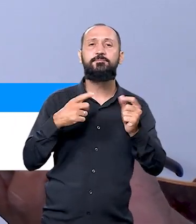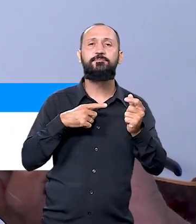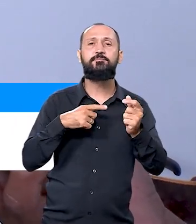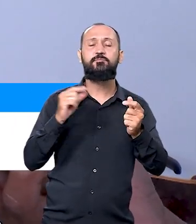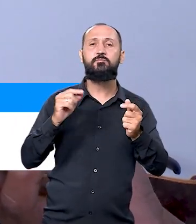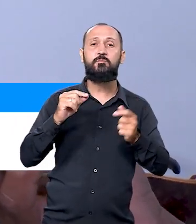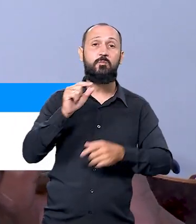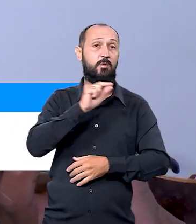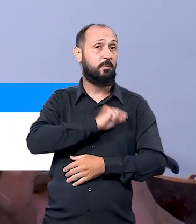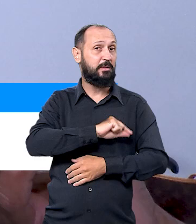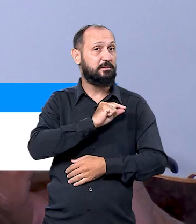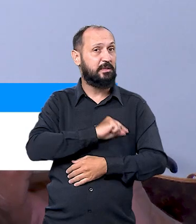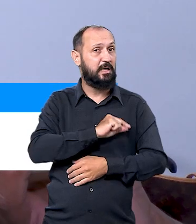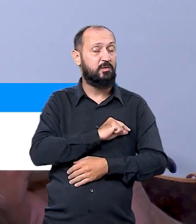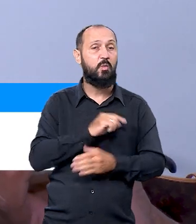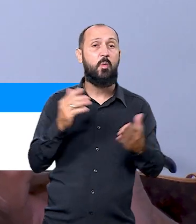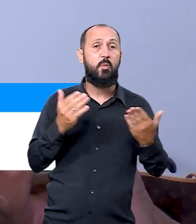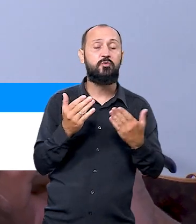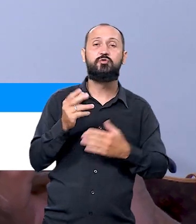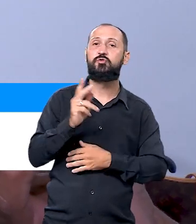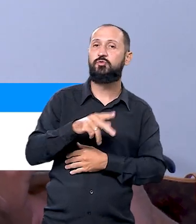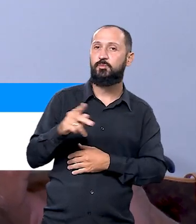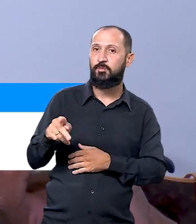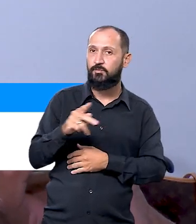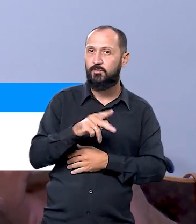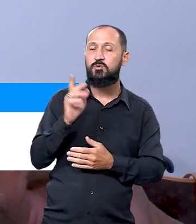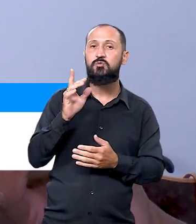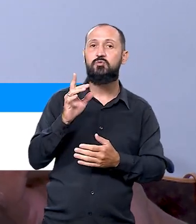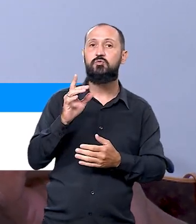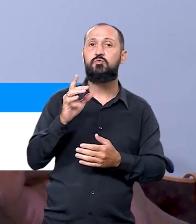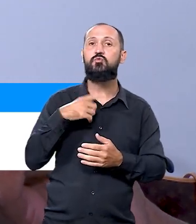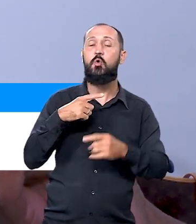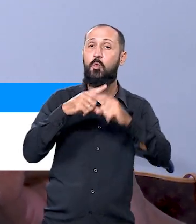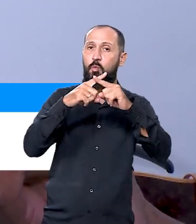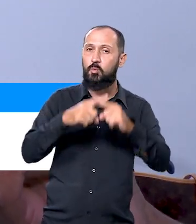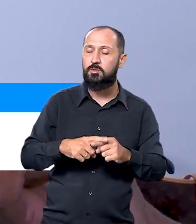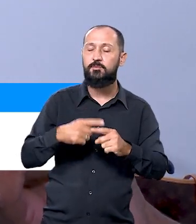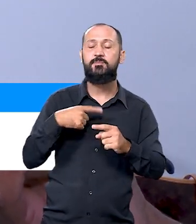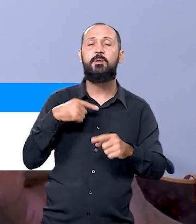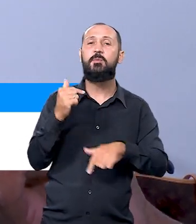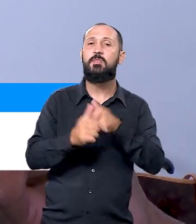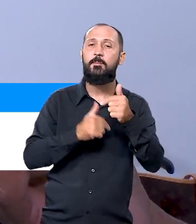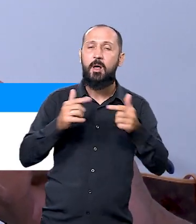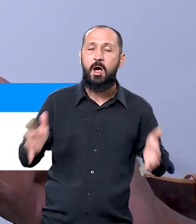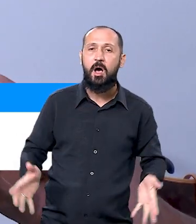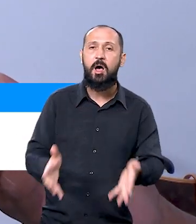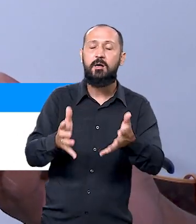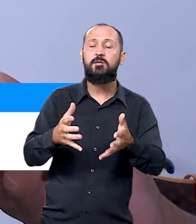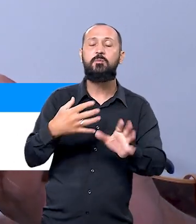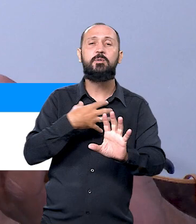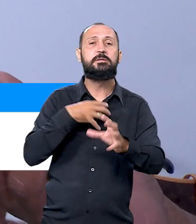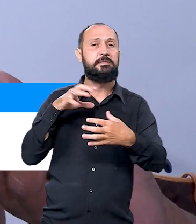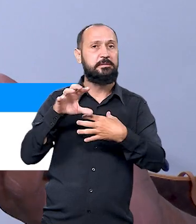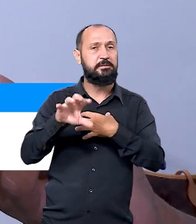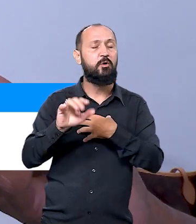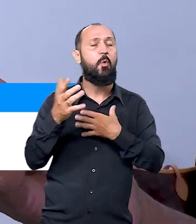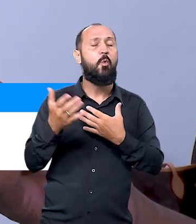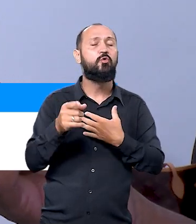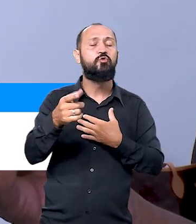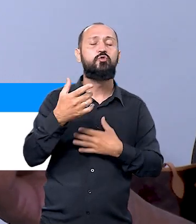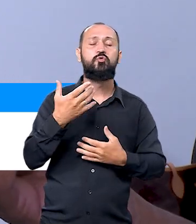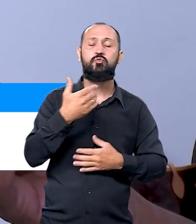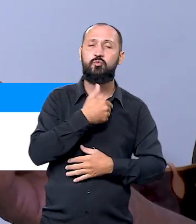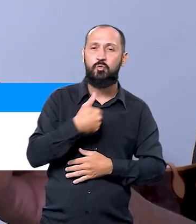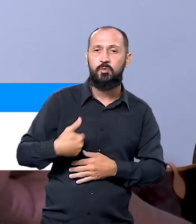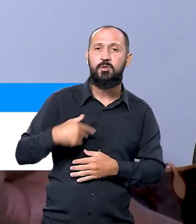do um dos maiores maior salário hoje do professor é efetivo estamos trabalhando na Perspectiva e há uma sensibilidade do